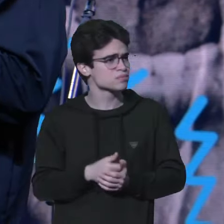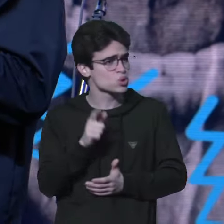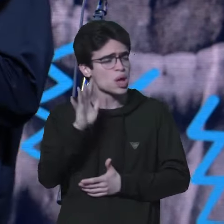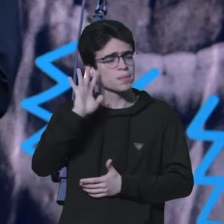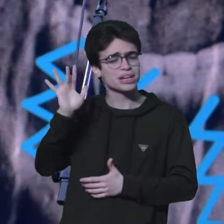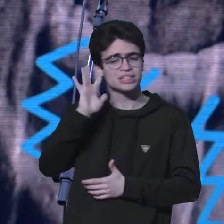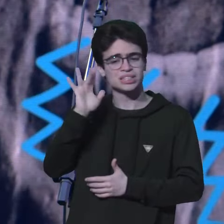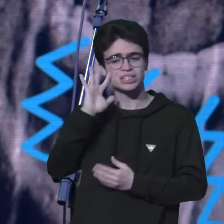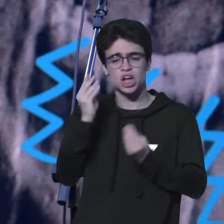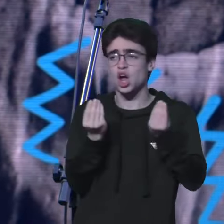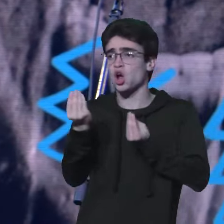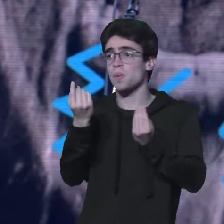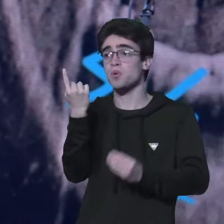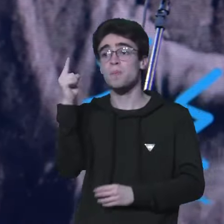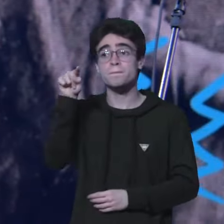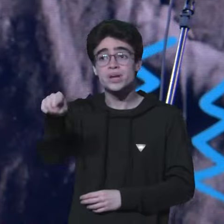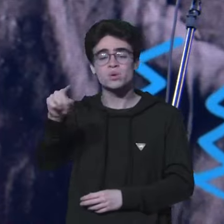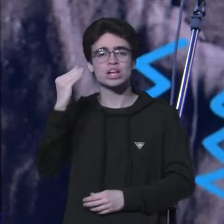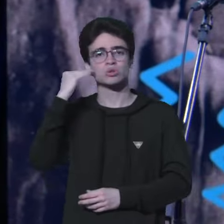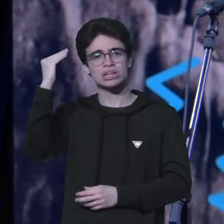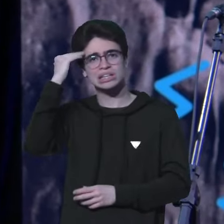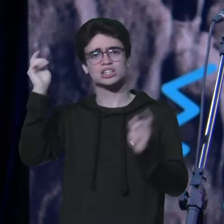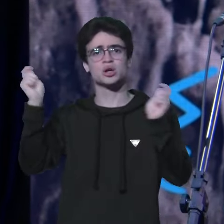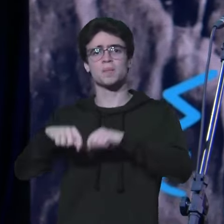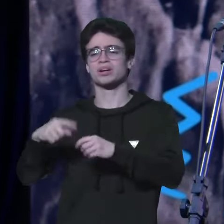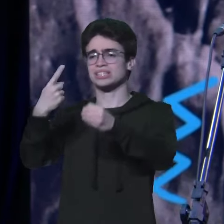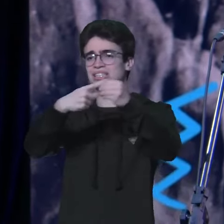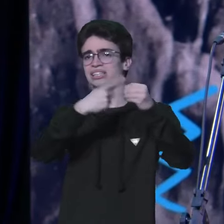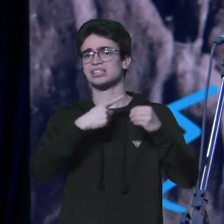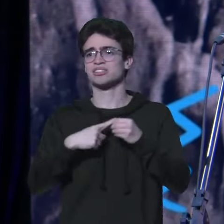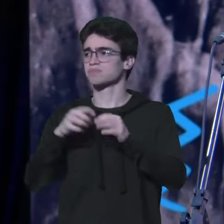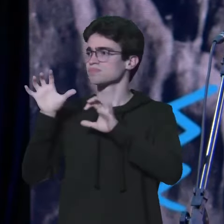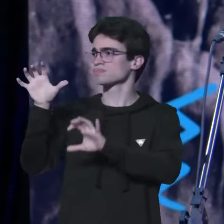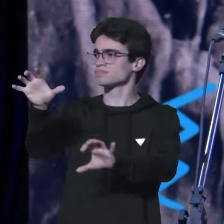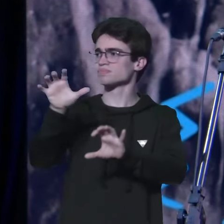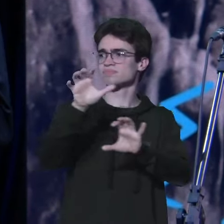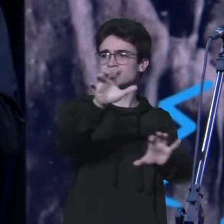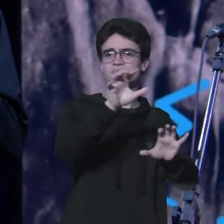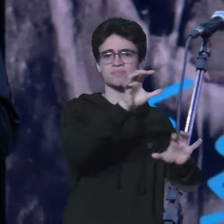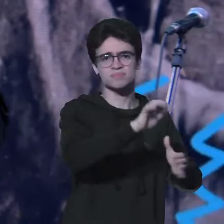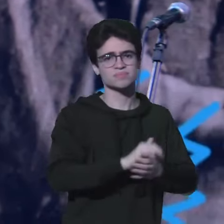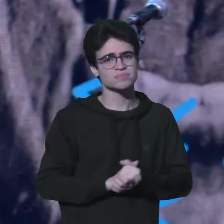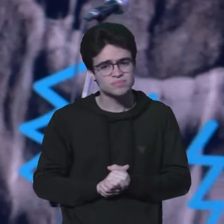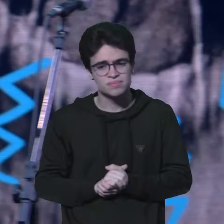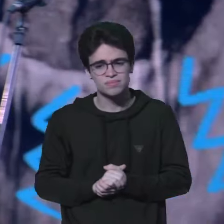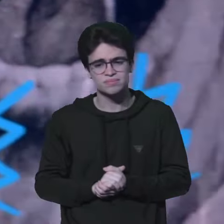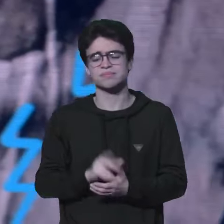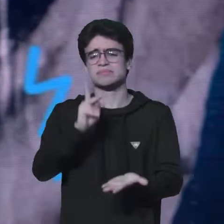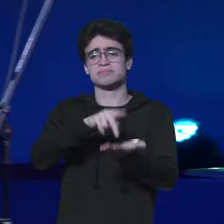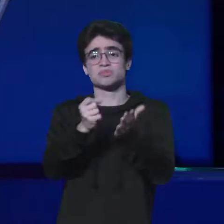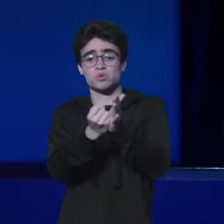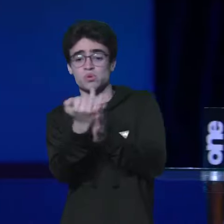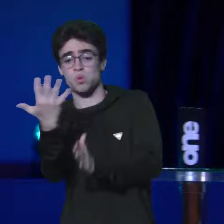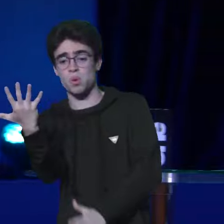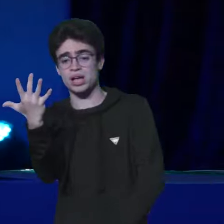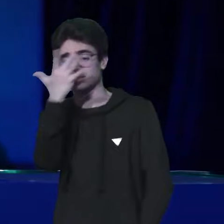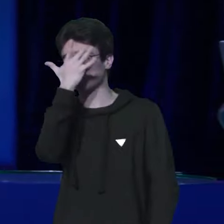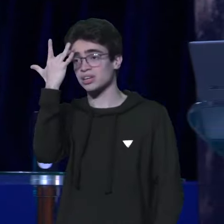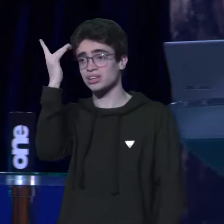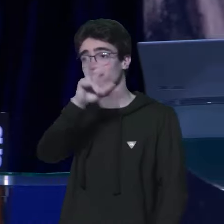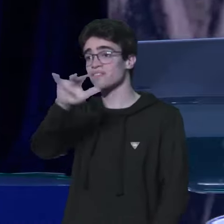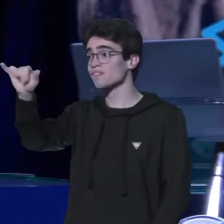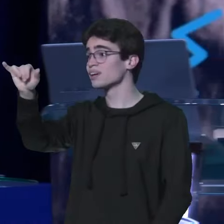1.000 adolescentes podem impactar na nossa cidade no futuro? Quantas pessoas vão sair daqui e assumir